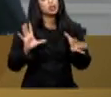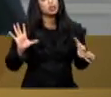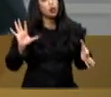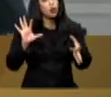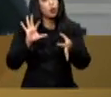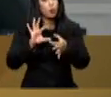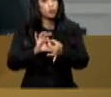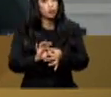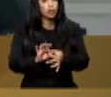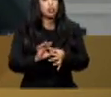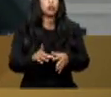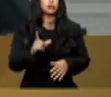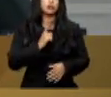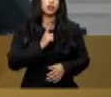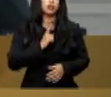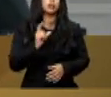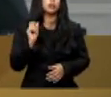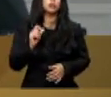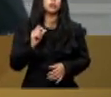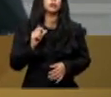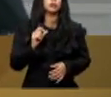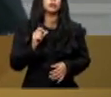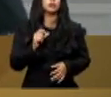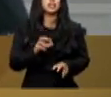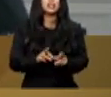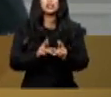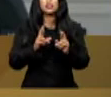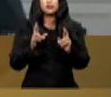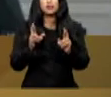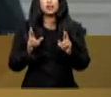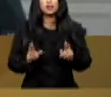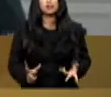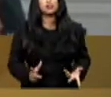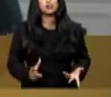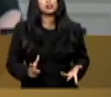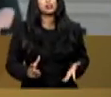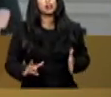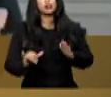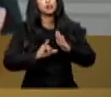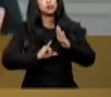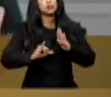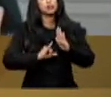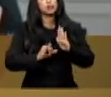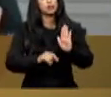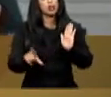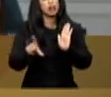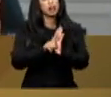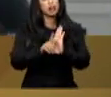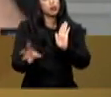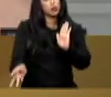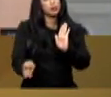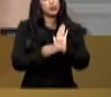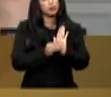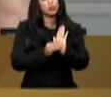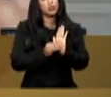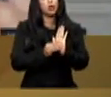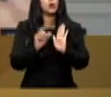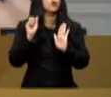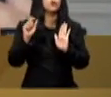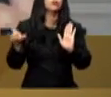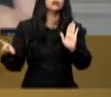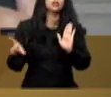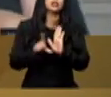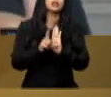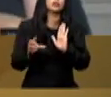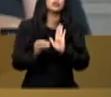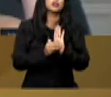se alterou substancialmente o regime diferenciado instituído pela referida Lei Complementar. O que a Lei